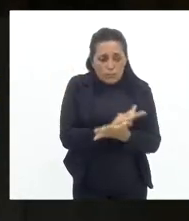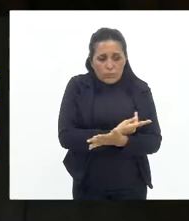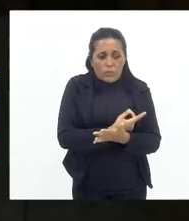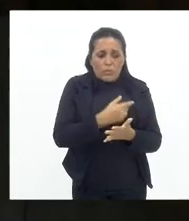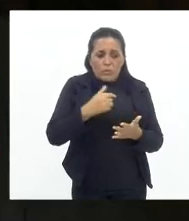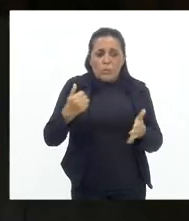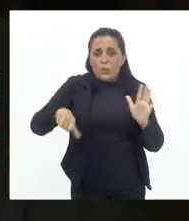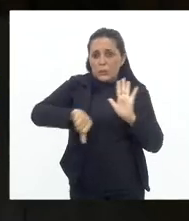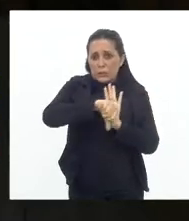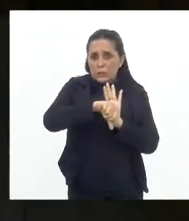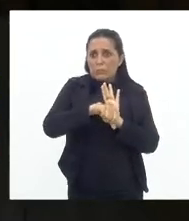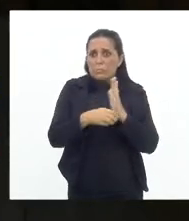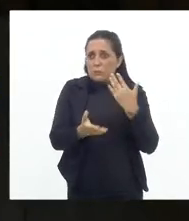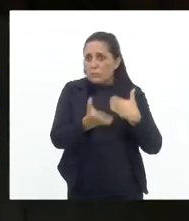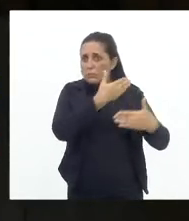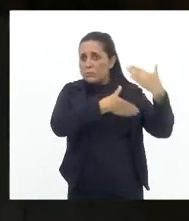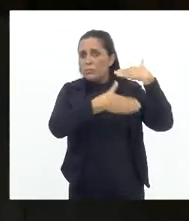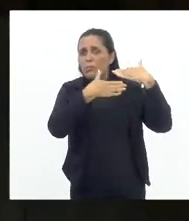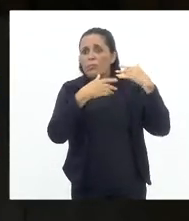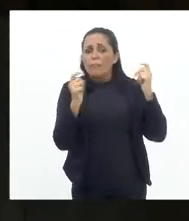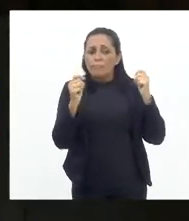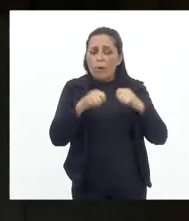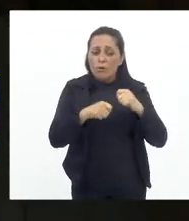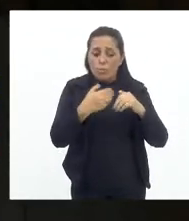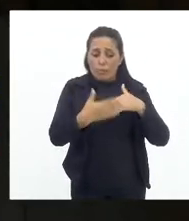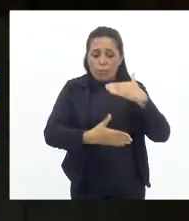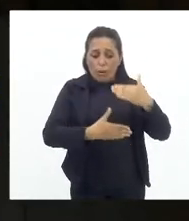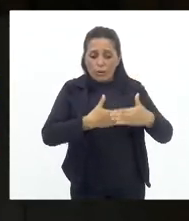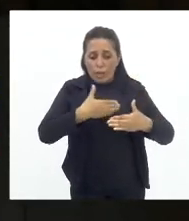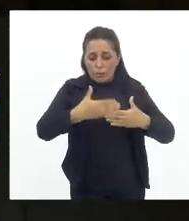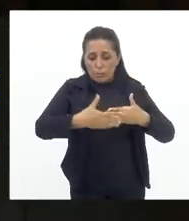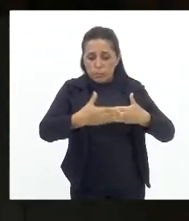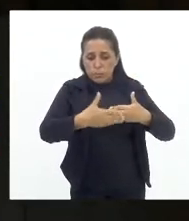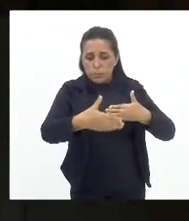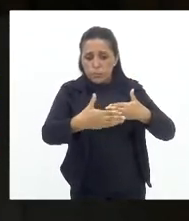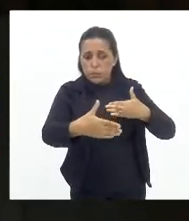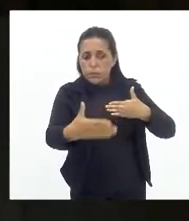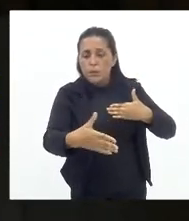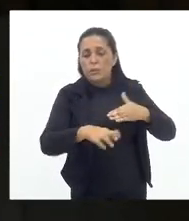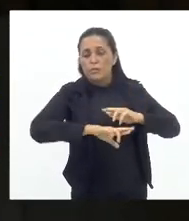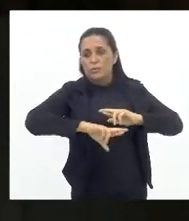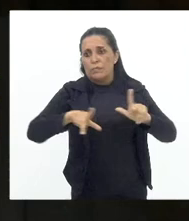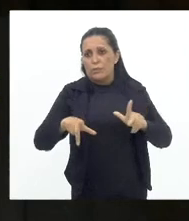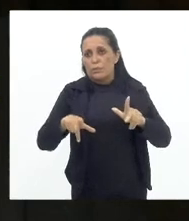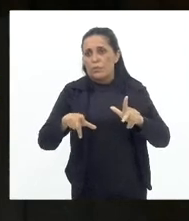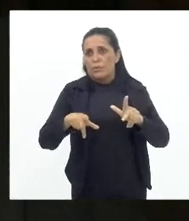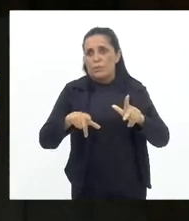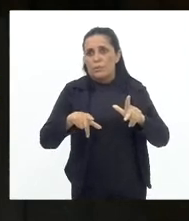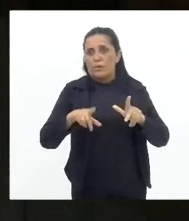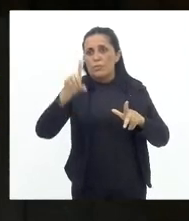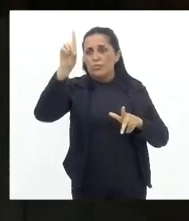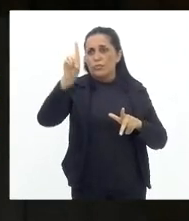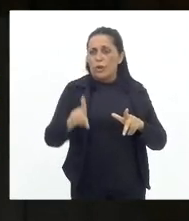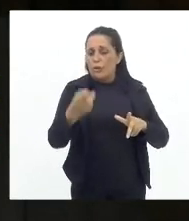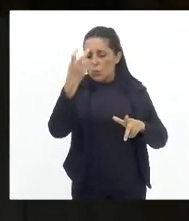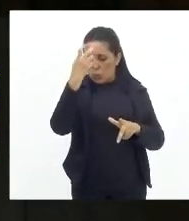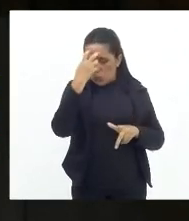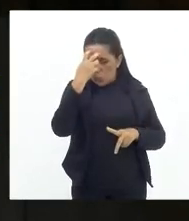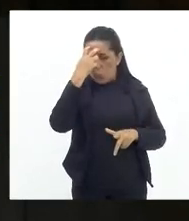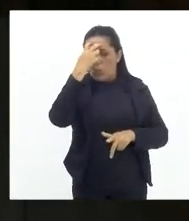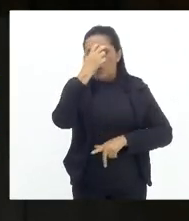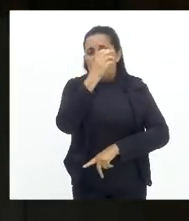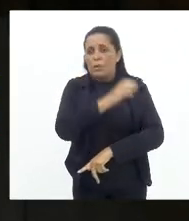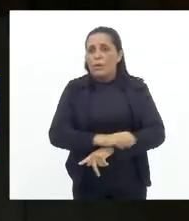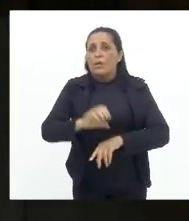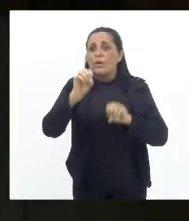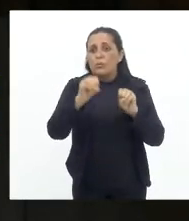né possam possam meter um processo de ressocialização que seja também atravessado pelo direito à cultura pelo direito à educação